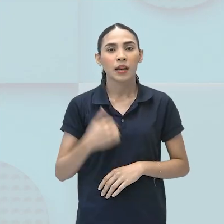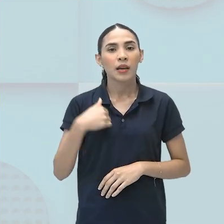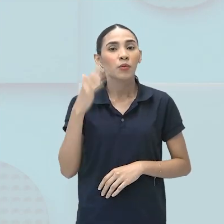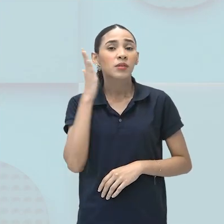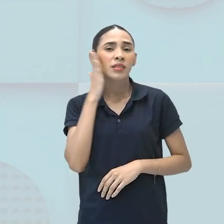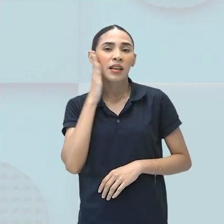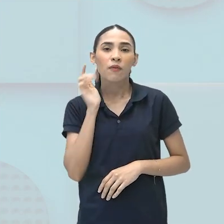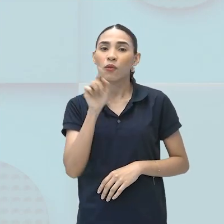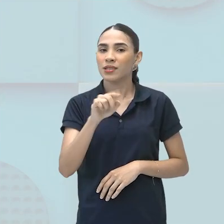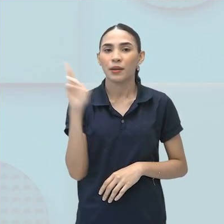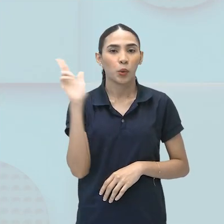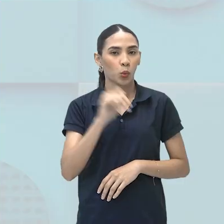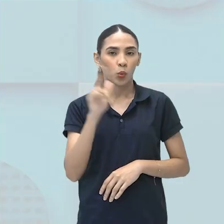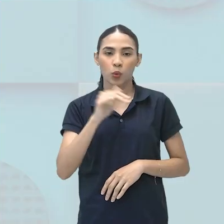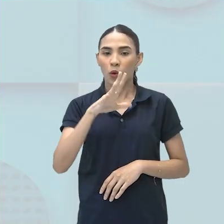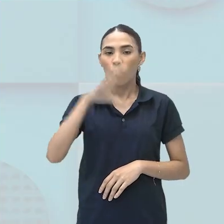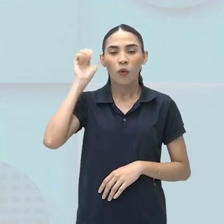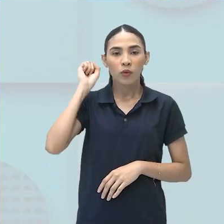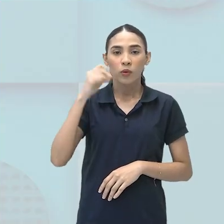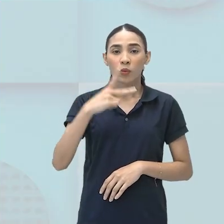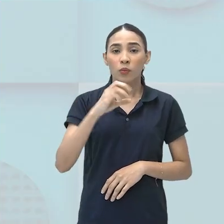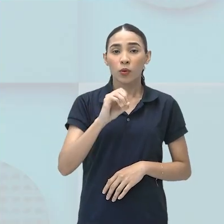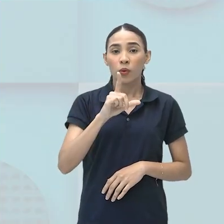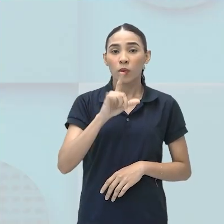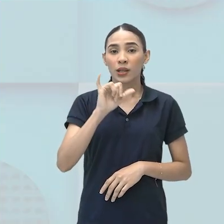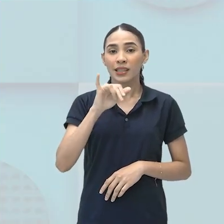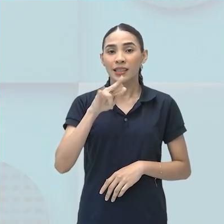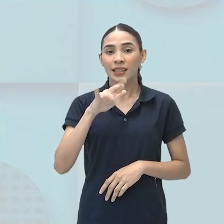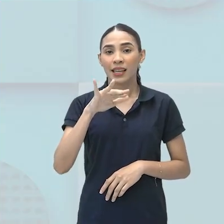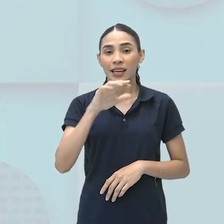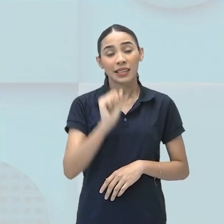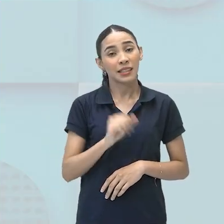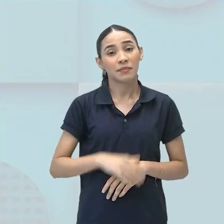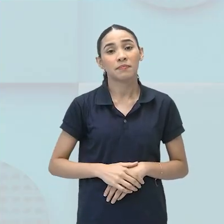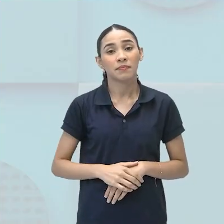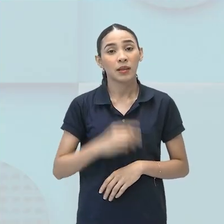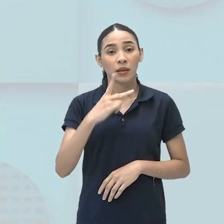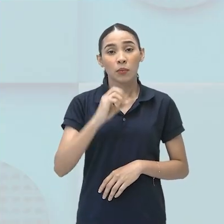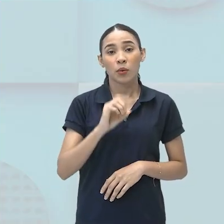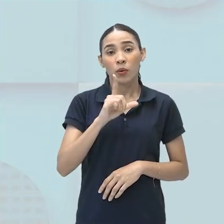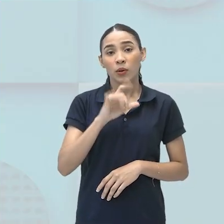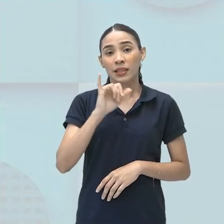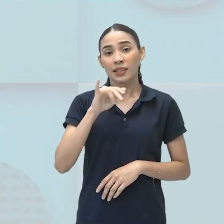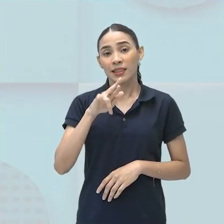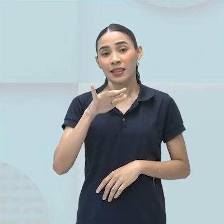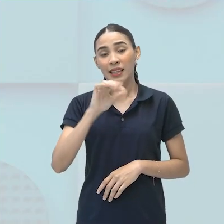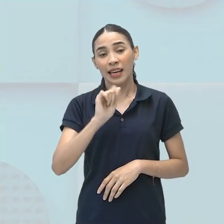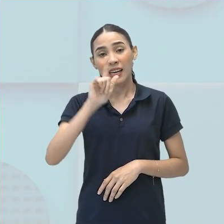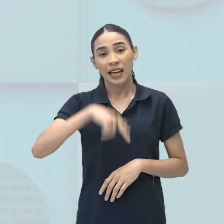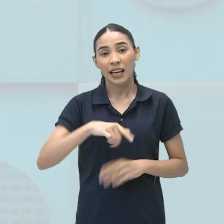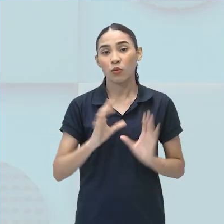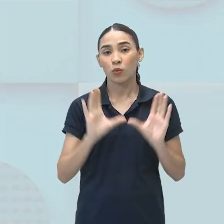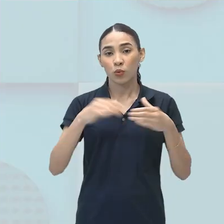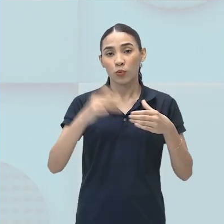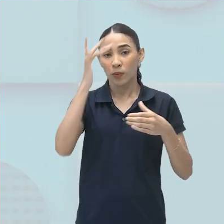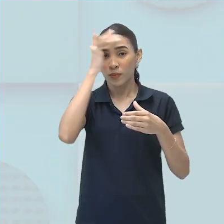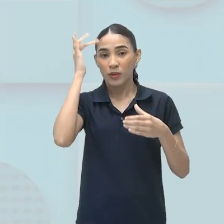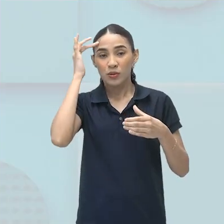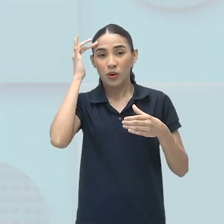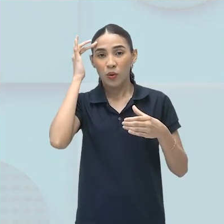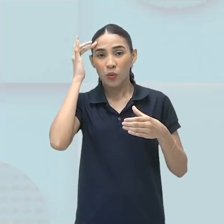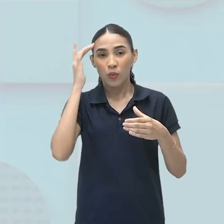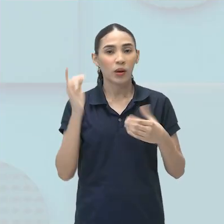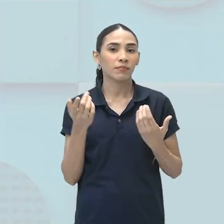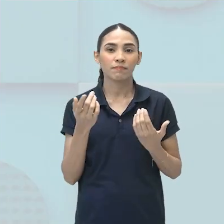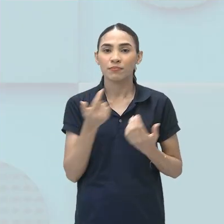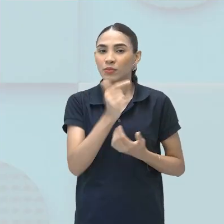vocês nunca ouviram falar de Apolinária, nem poderiam. Apolinária faz parte de um conjunto de pessoas que jamais